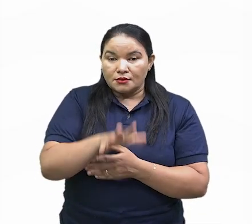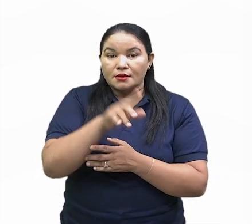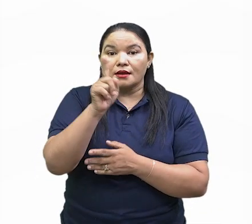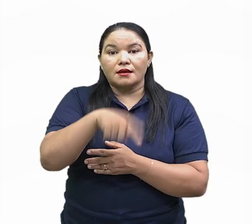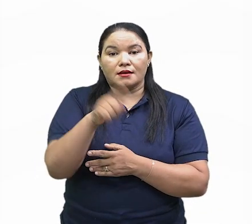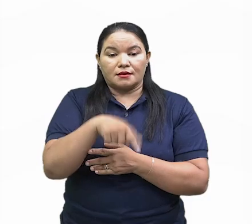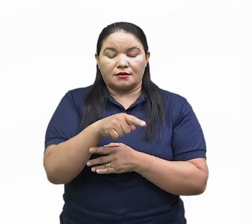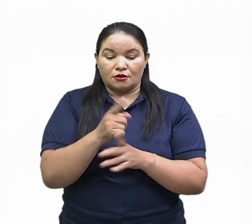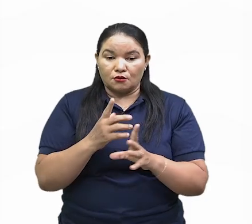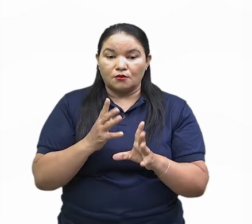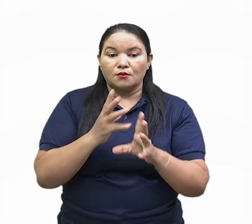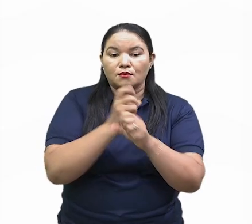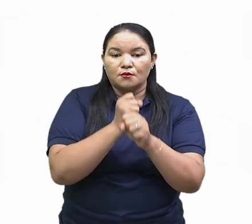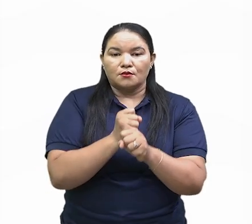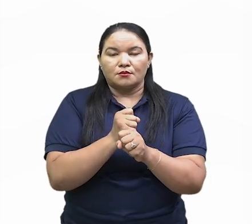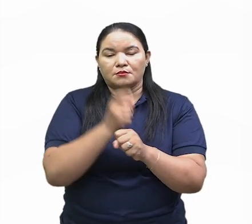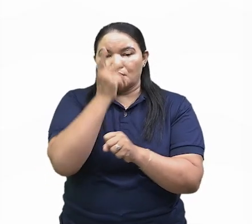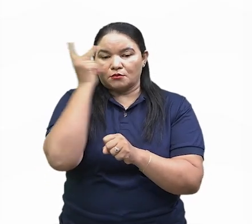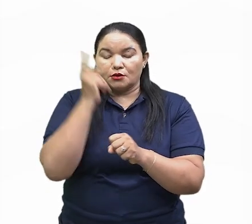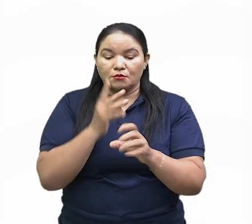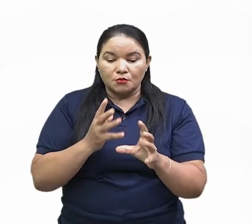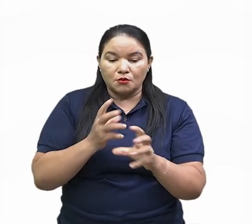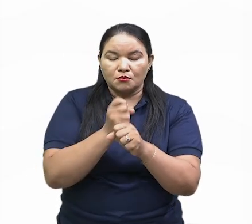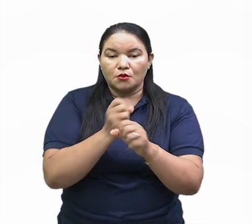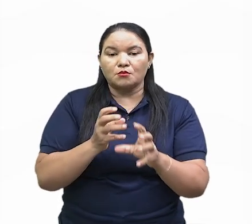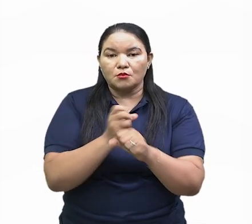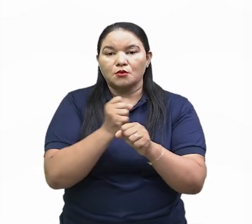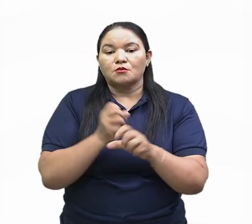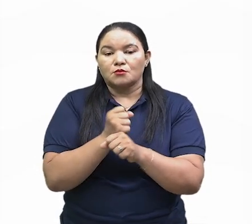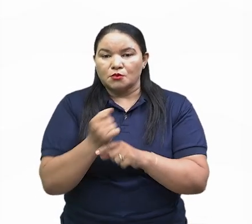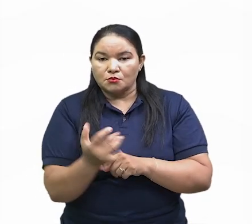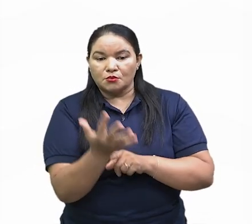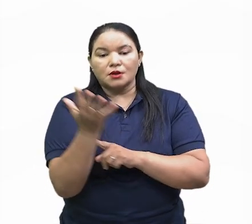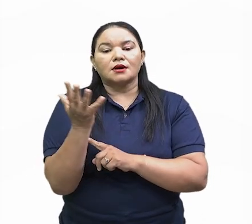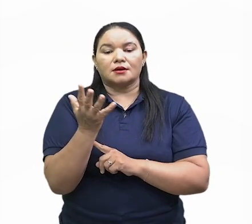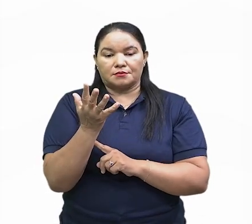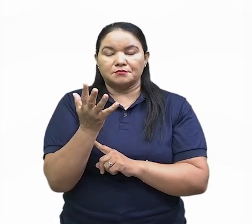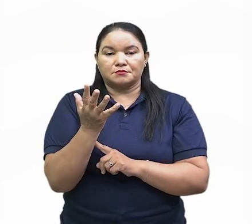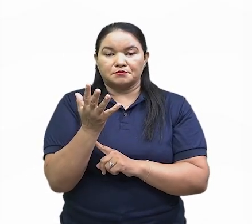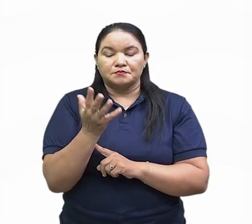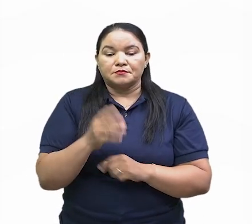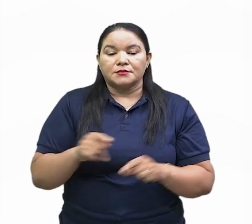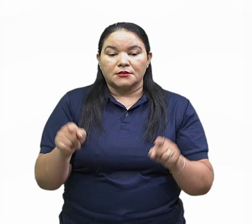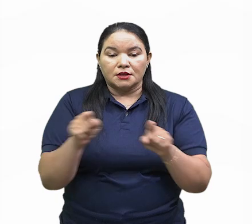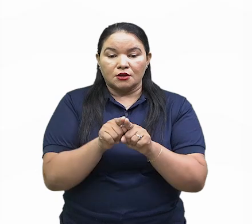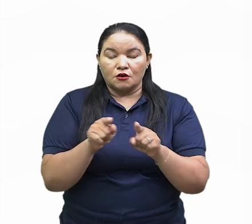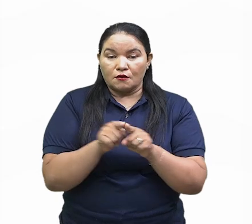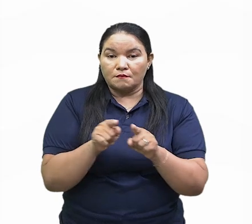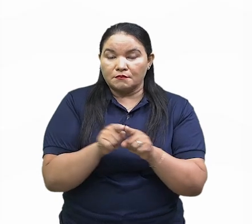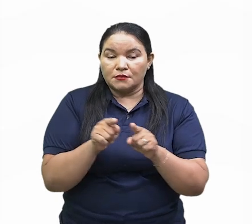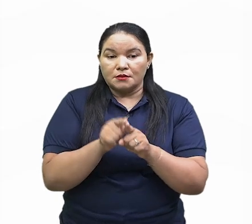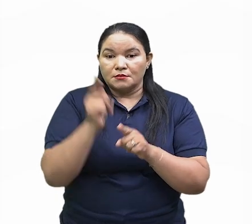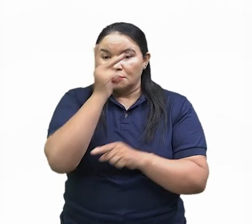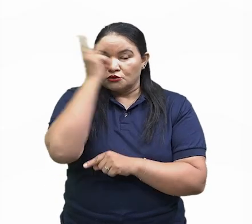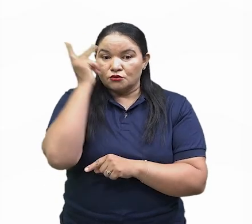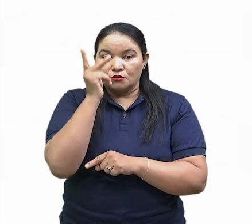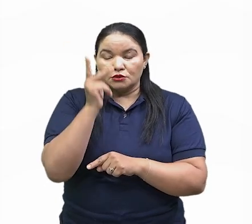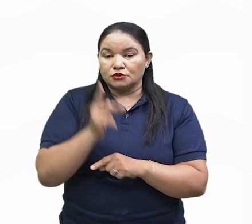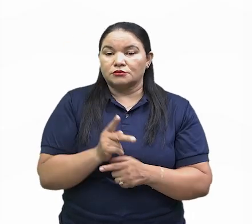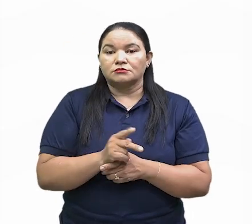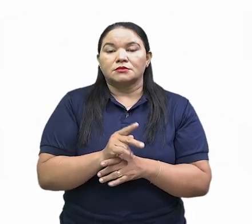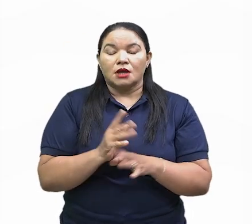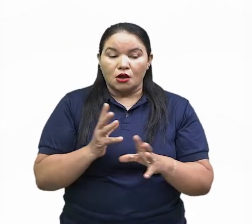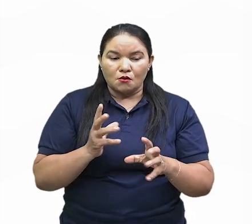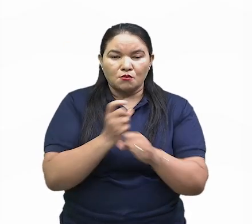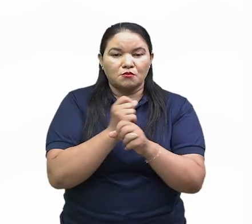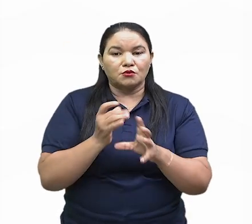censos populacionais, tá? Que vai ser uma contagem completa de todos os